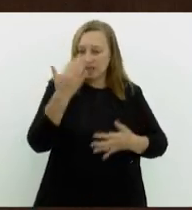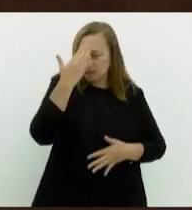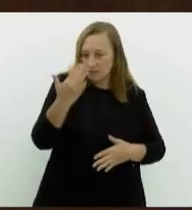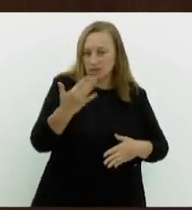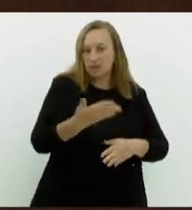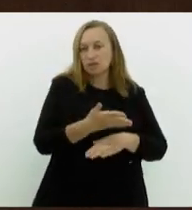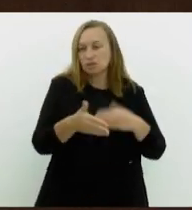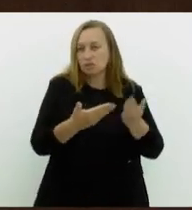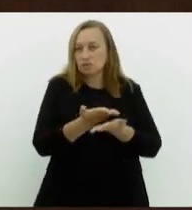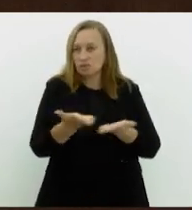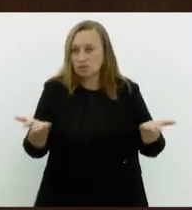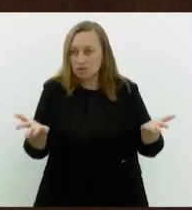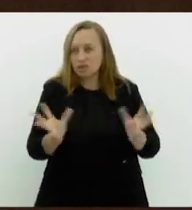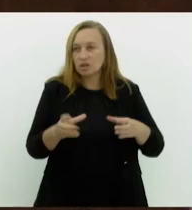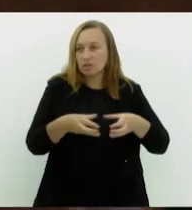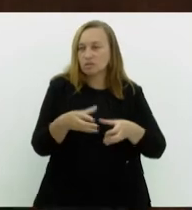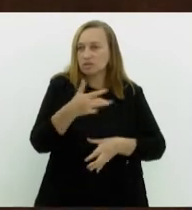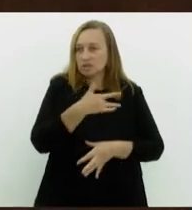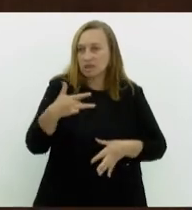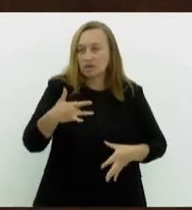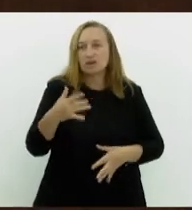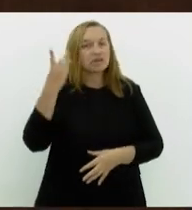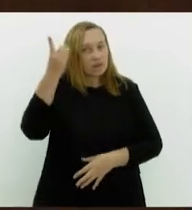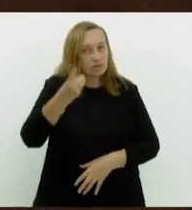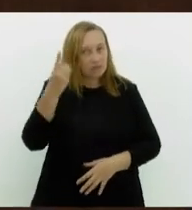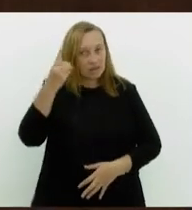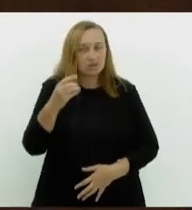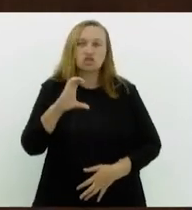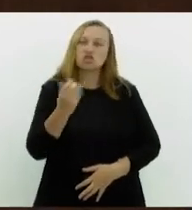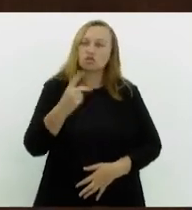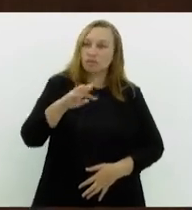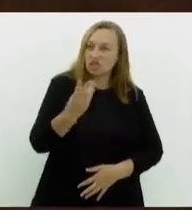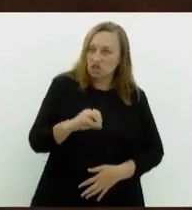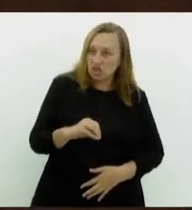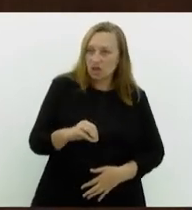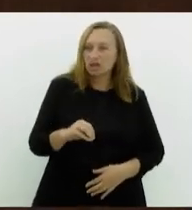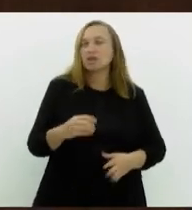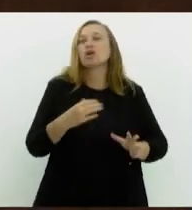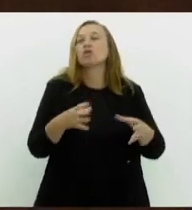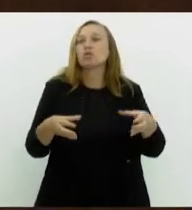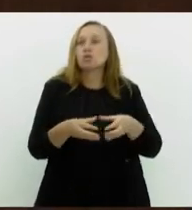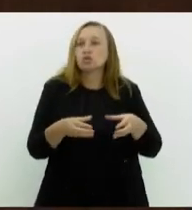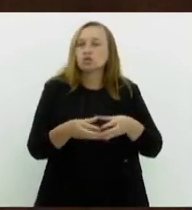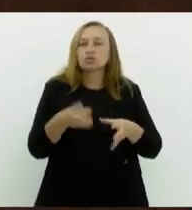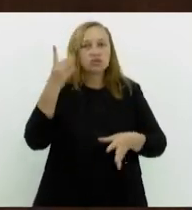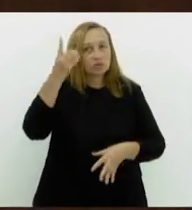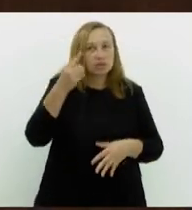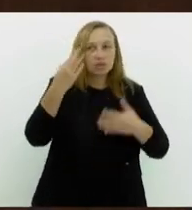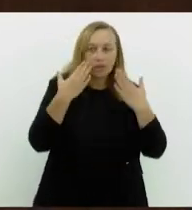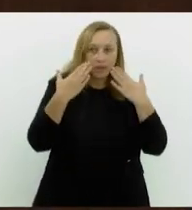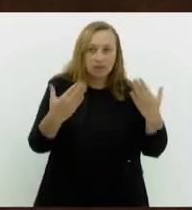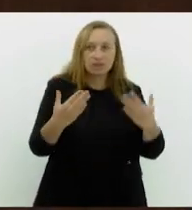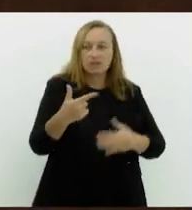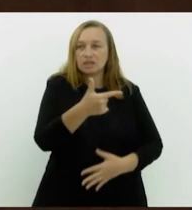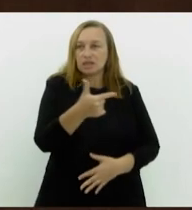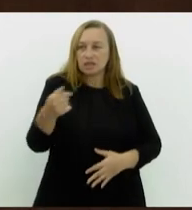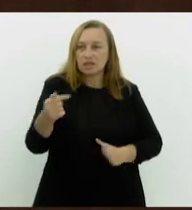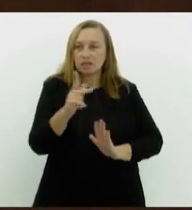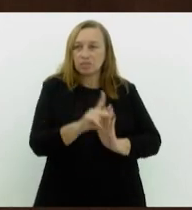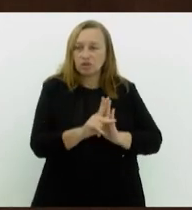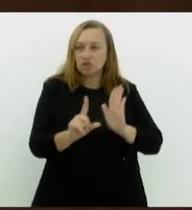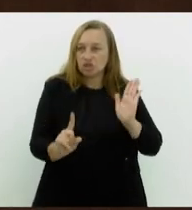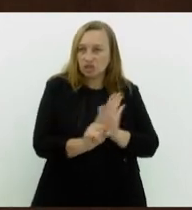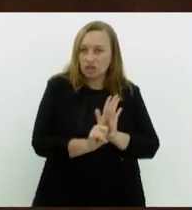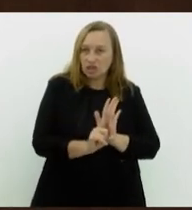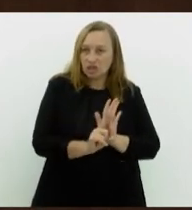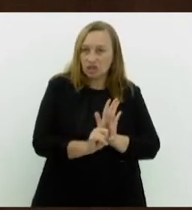ao deputado Chico Machado, deputado Vinícius Cozzolino e ao conjunto de deputados que apresentaram 17 projetos de leis